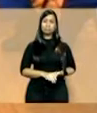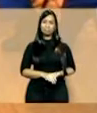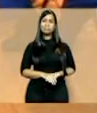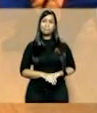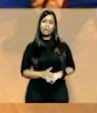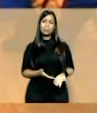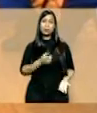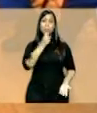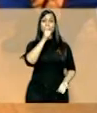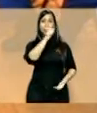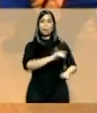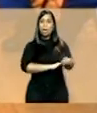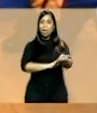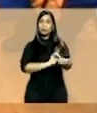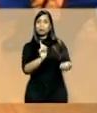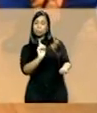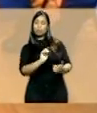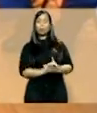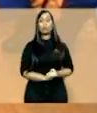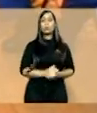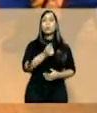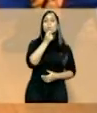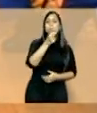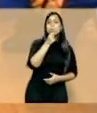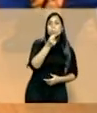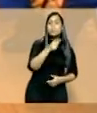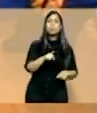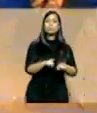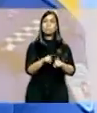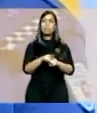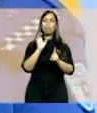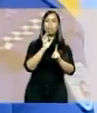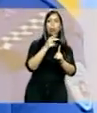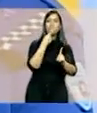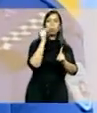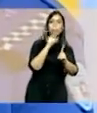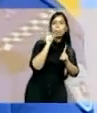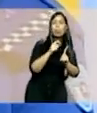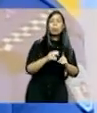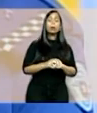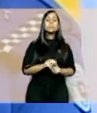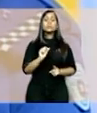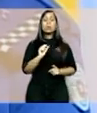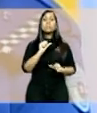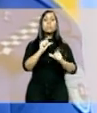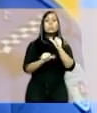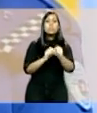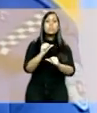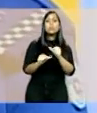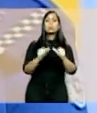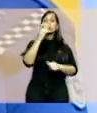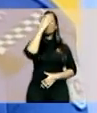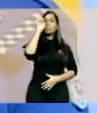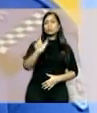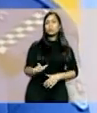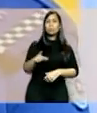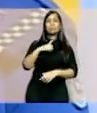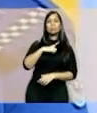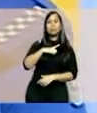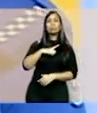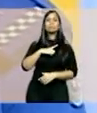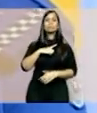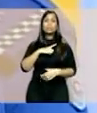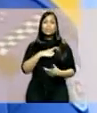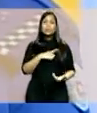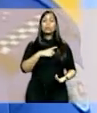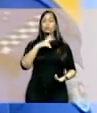não injúria racial, mas é injúria, calúnia, difamação, essas coisas, são todas, a titularidade é daquela pessoa envolvida. Então ela tem